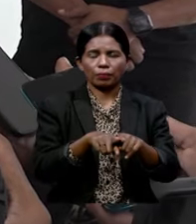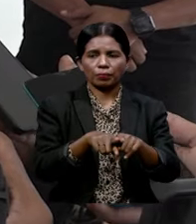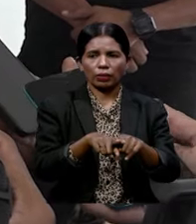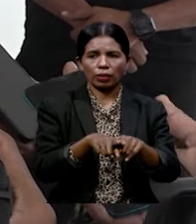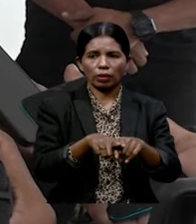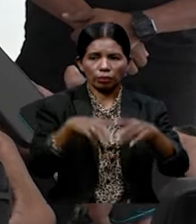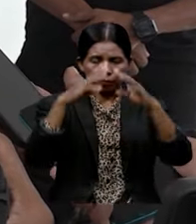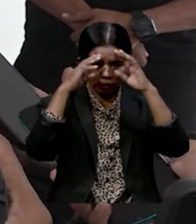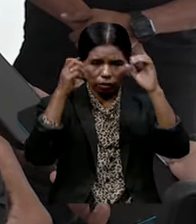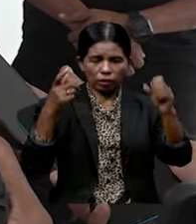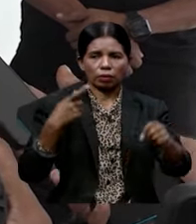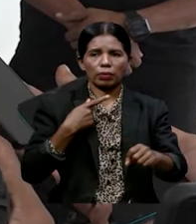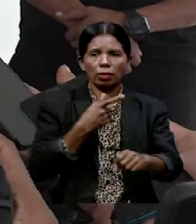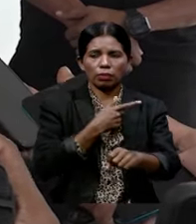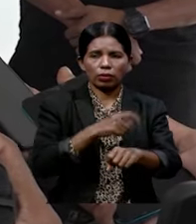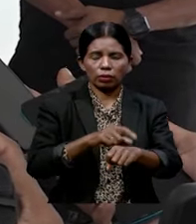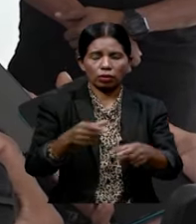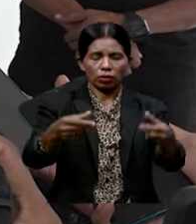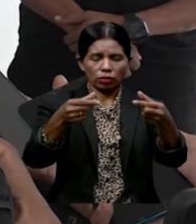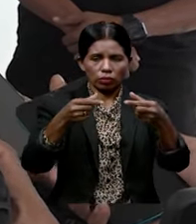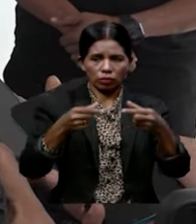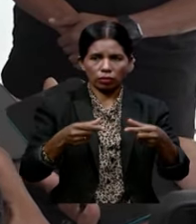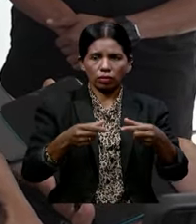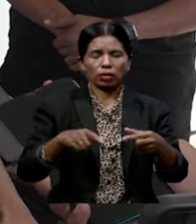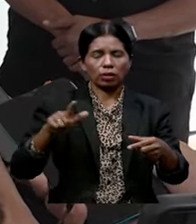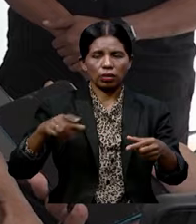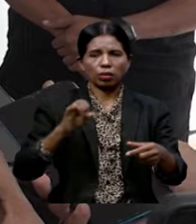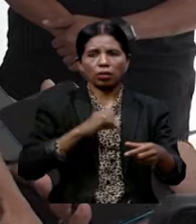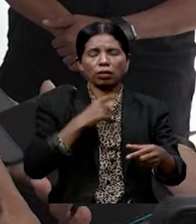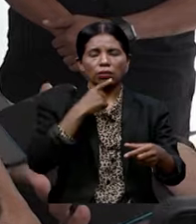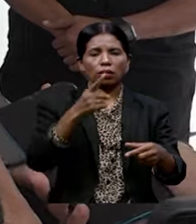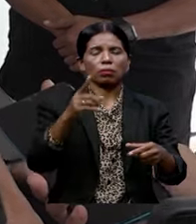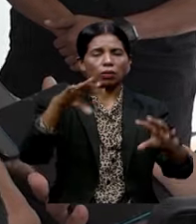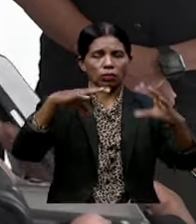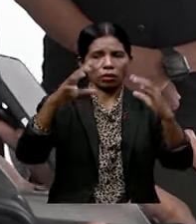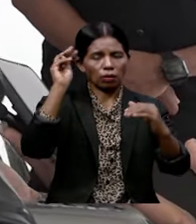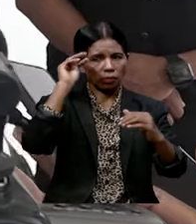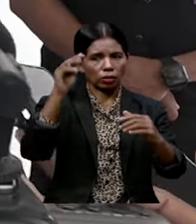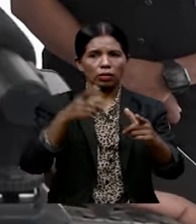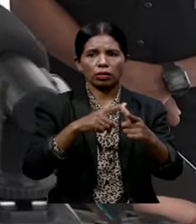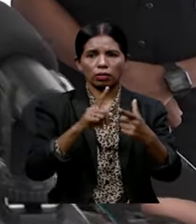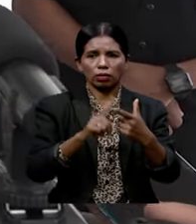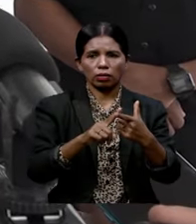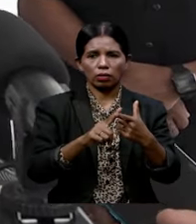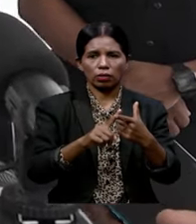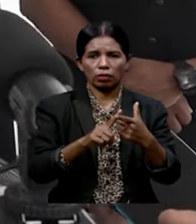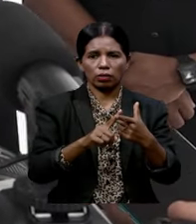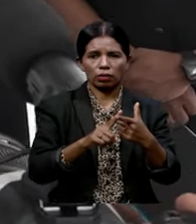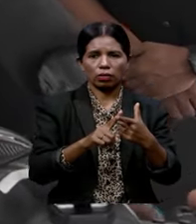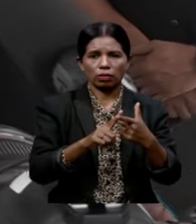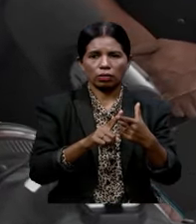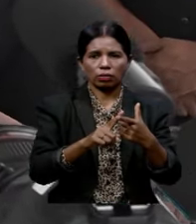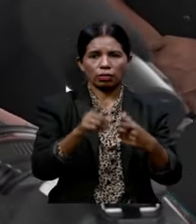Presidente do Parlamento falou no meu house e de hora está a ordem para os seus ministros e da WTO, né?